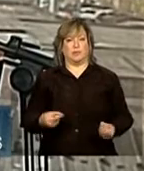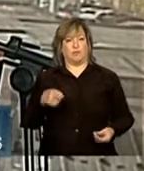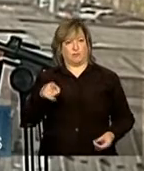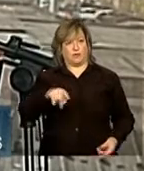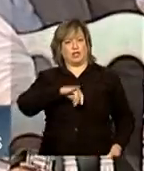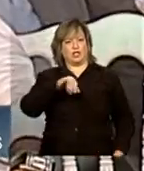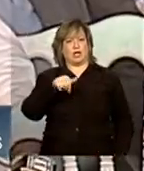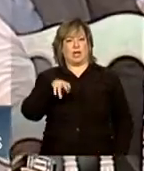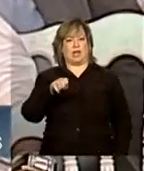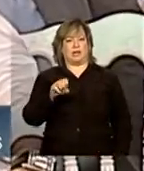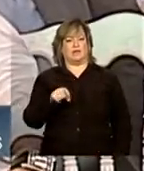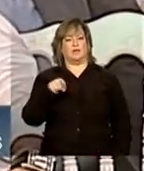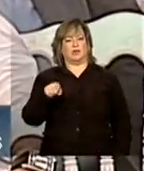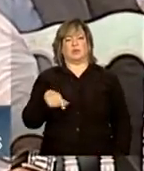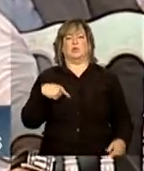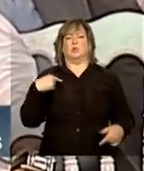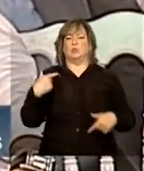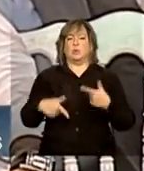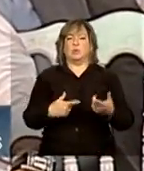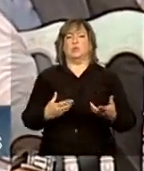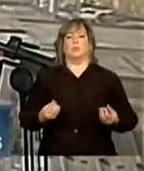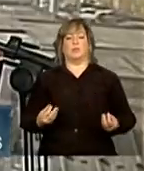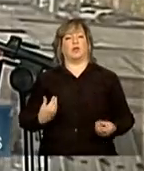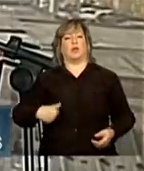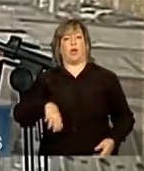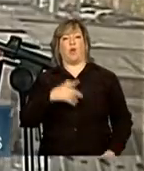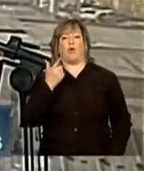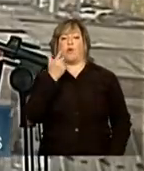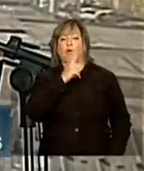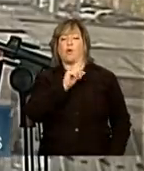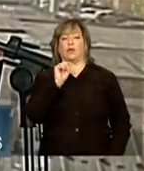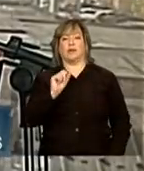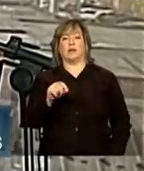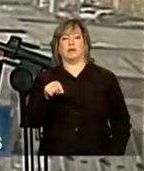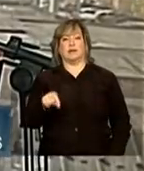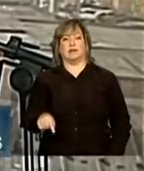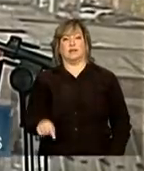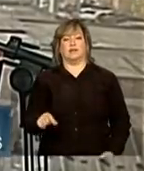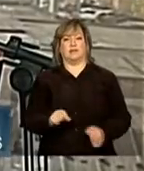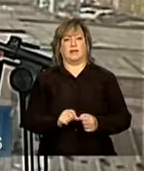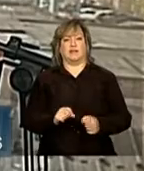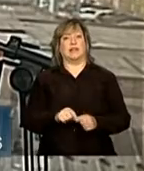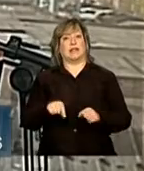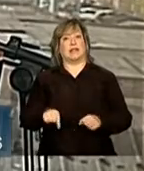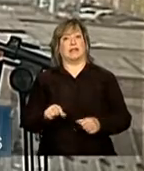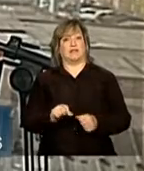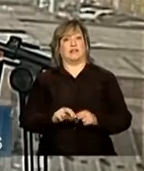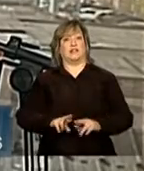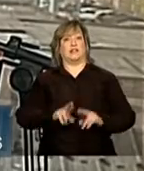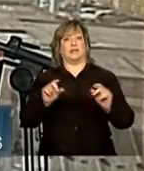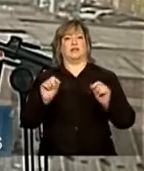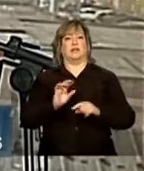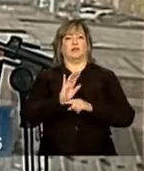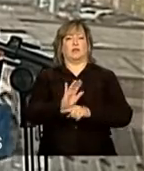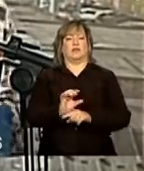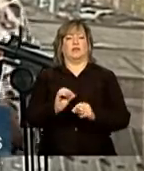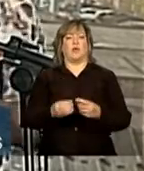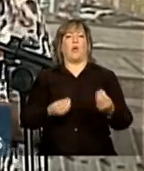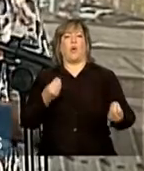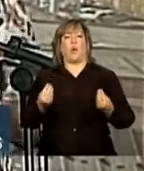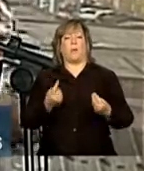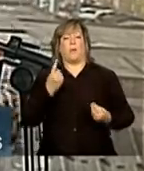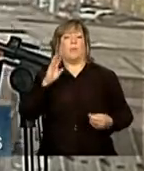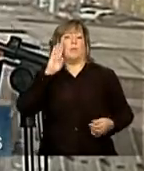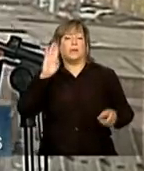Você lutou, nós conseguimos viabilizá-la e ela fará diferença aqui como uma